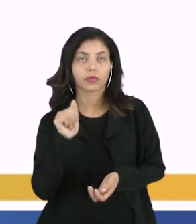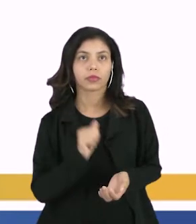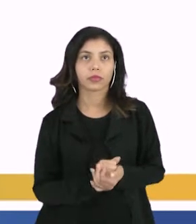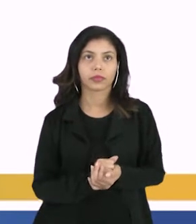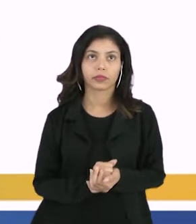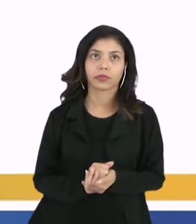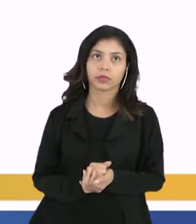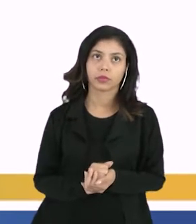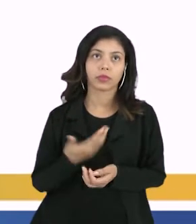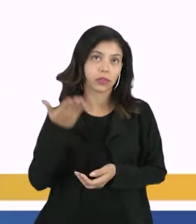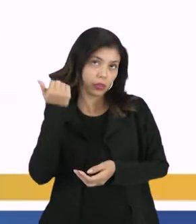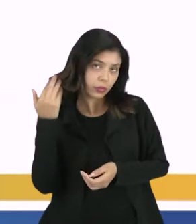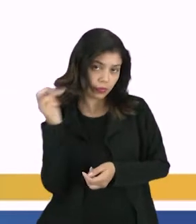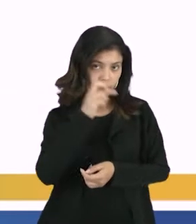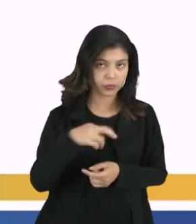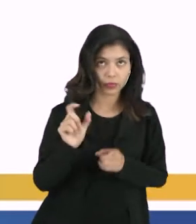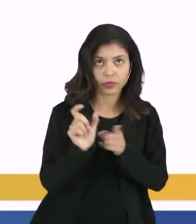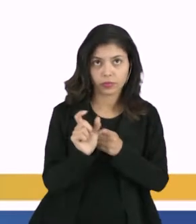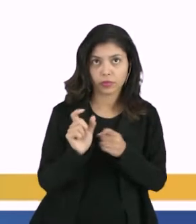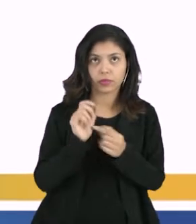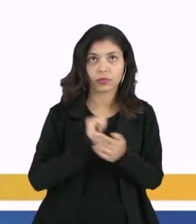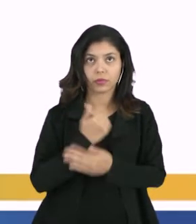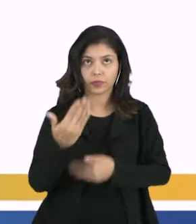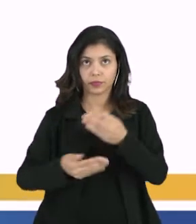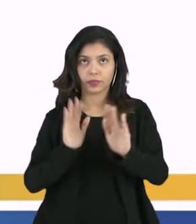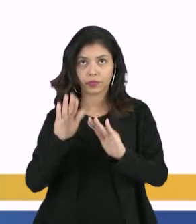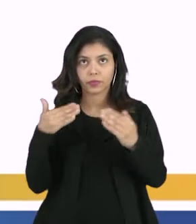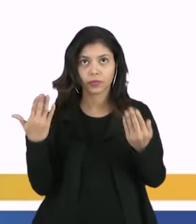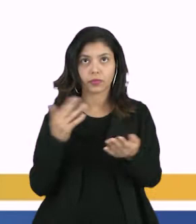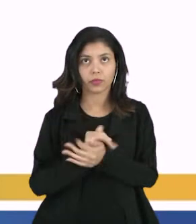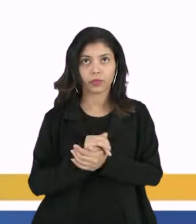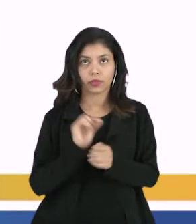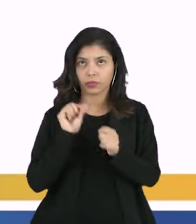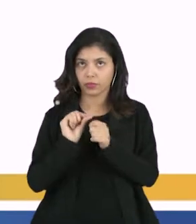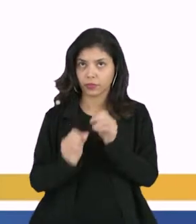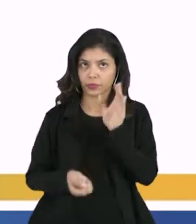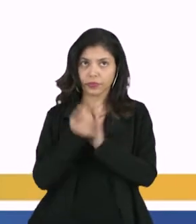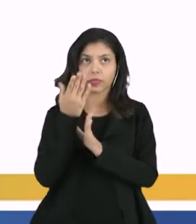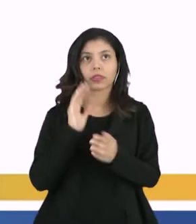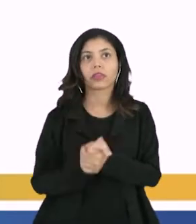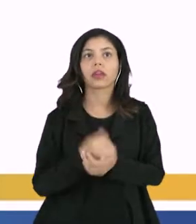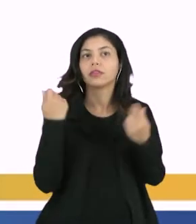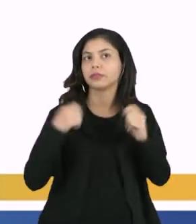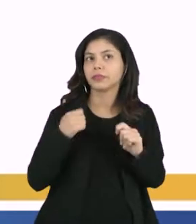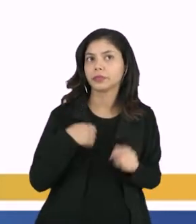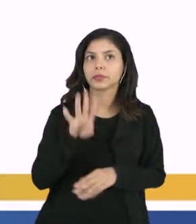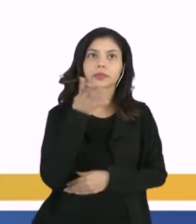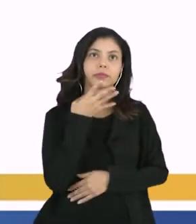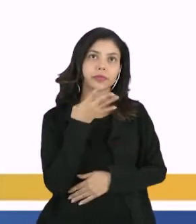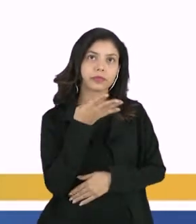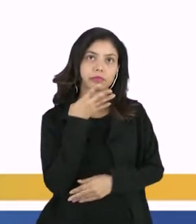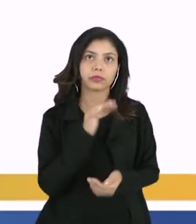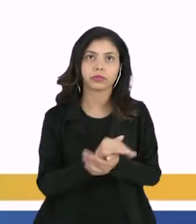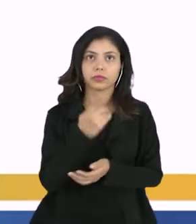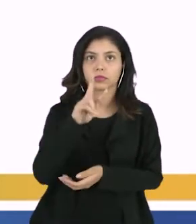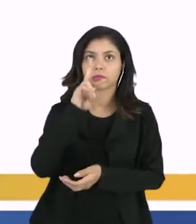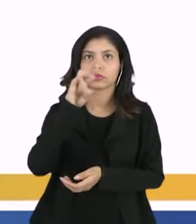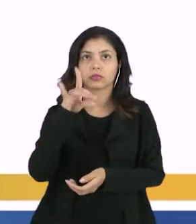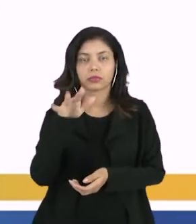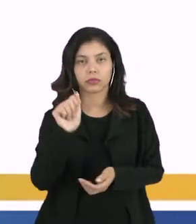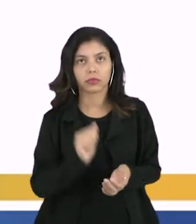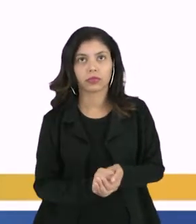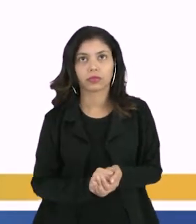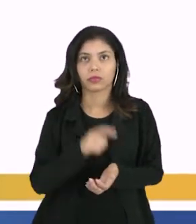prefixo. Antes de analisar uma palavra e o processo pela qual ela foi formada, faz-se necessário o conhecimento de